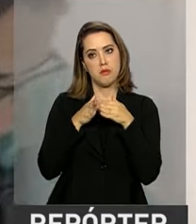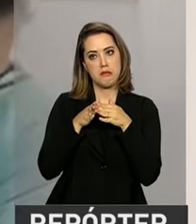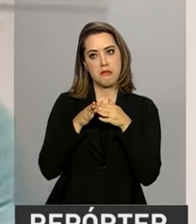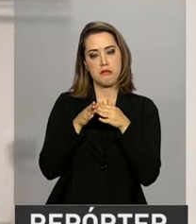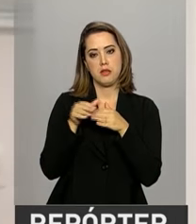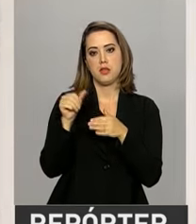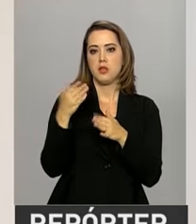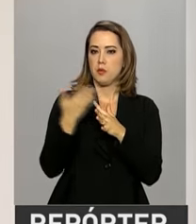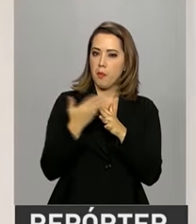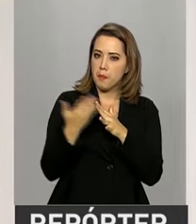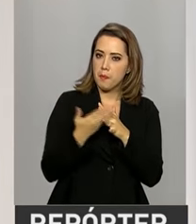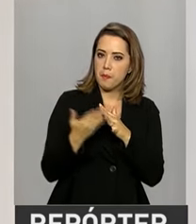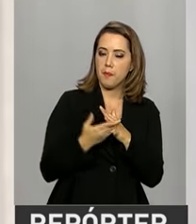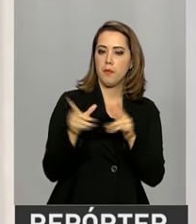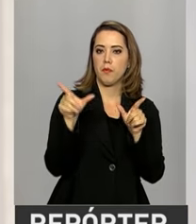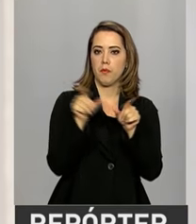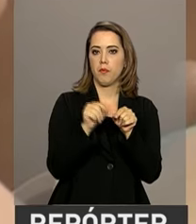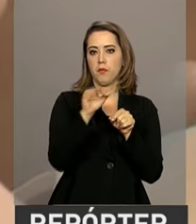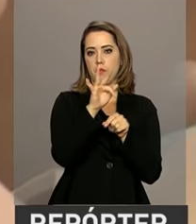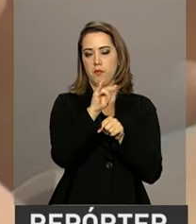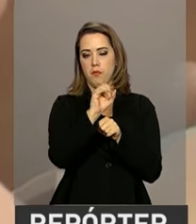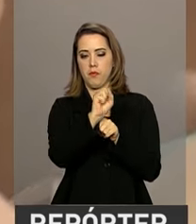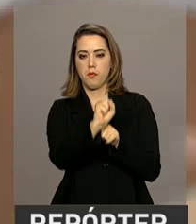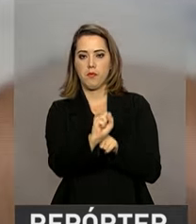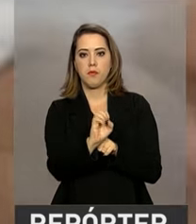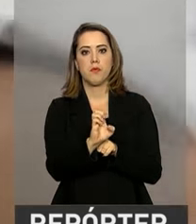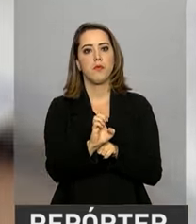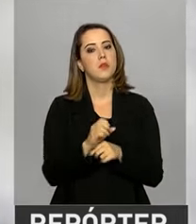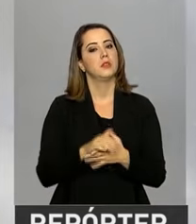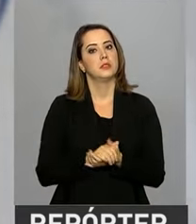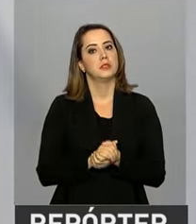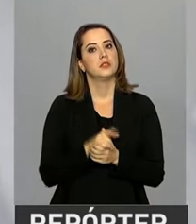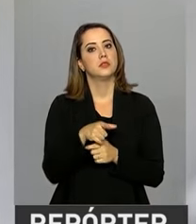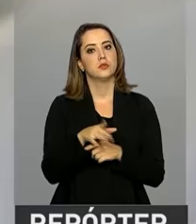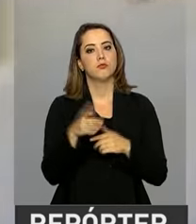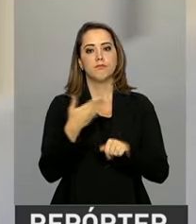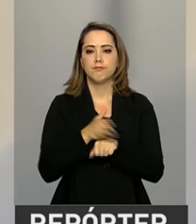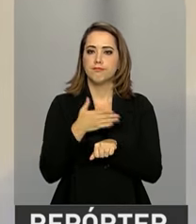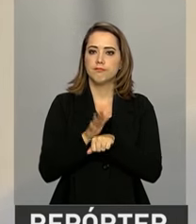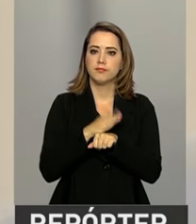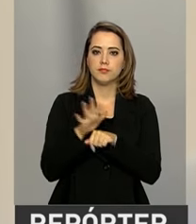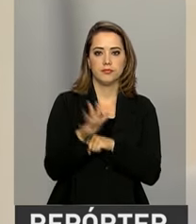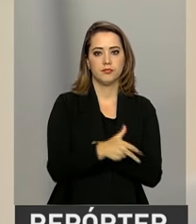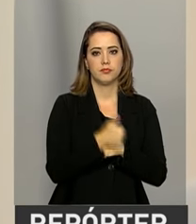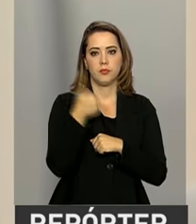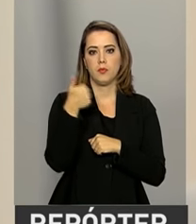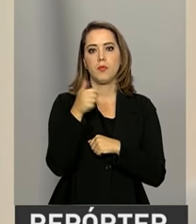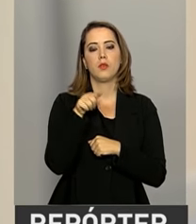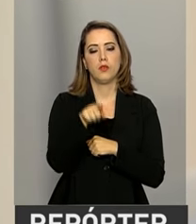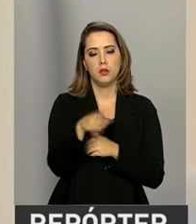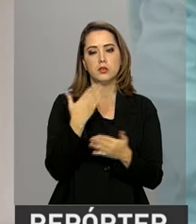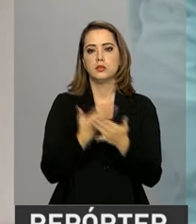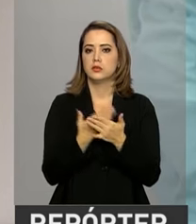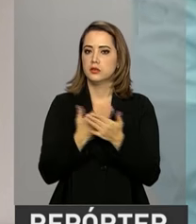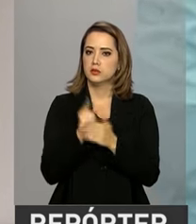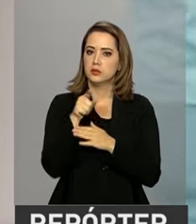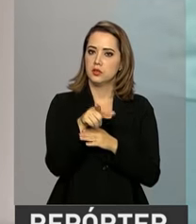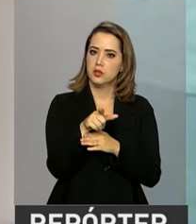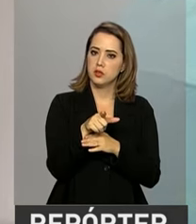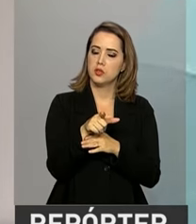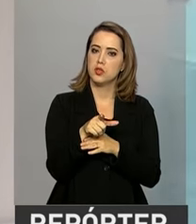assim mesmo que ela gosta de passar o tempo treinando e melhorando as habilidades stepan estuda nesta